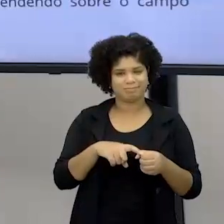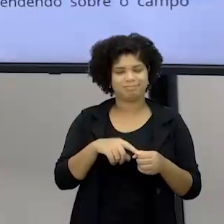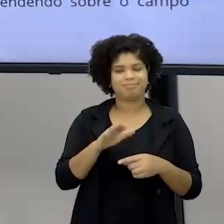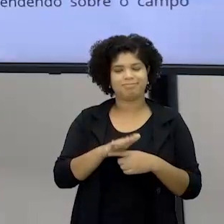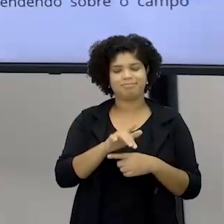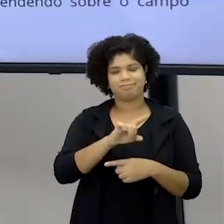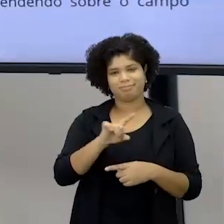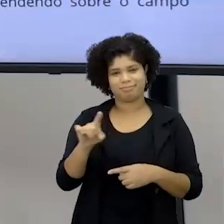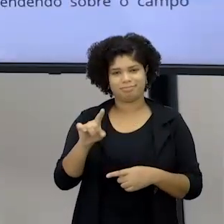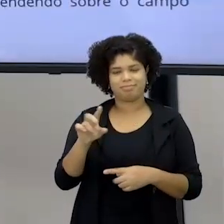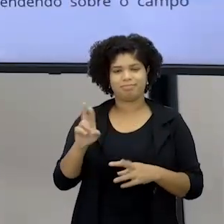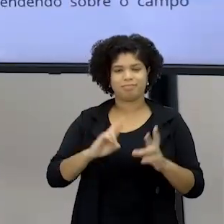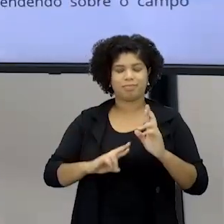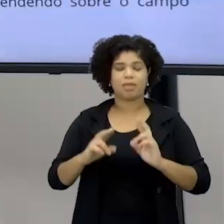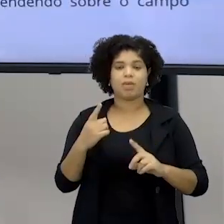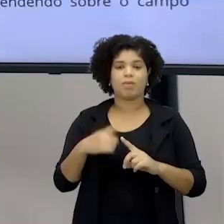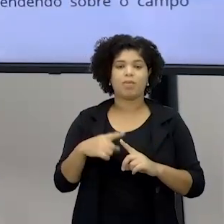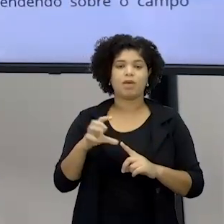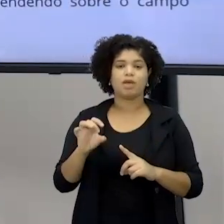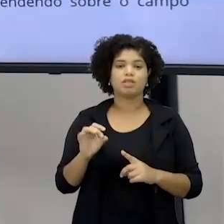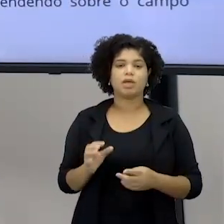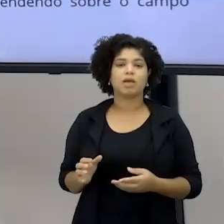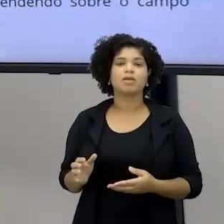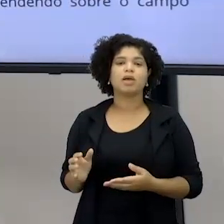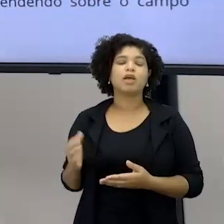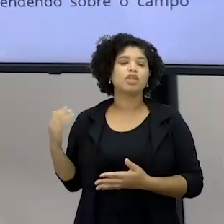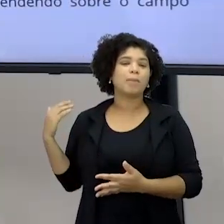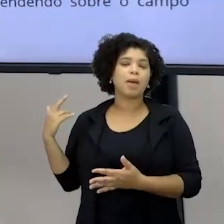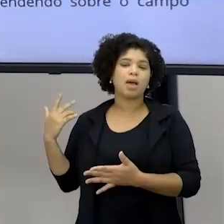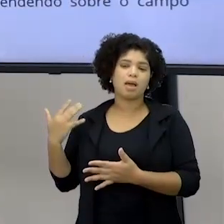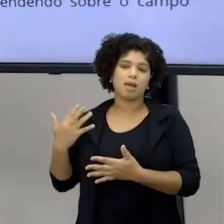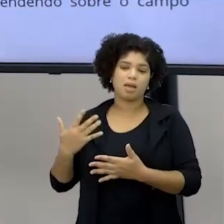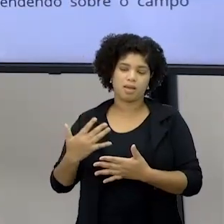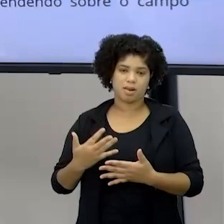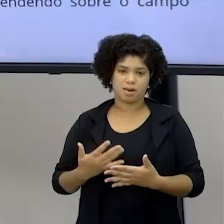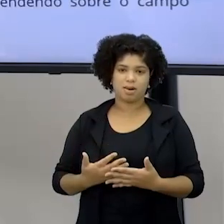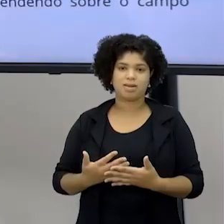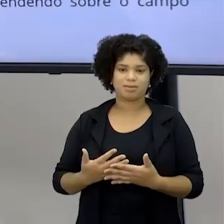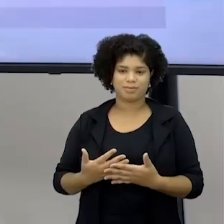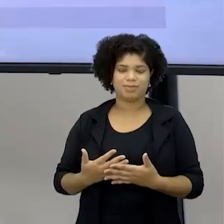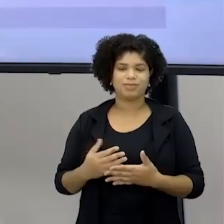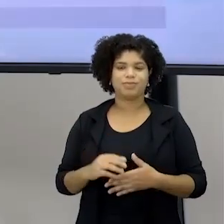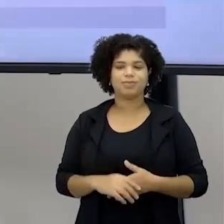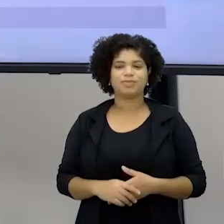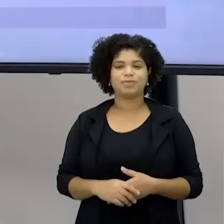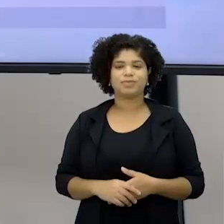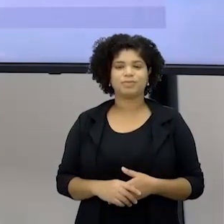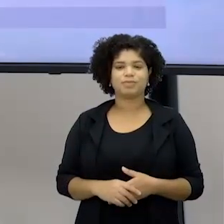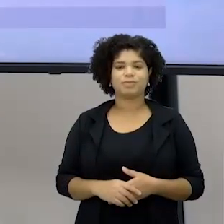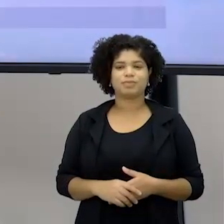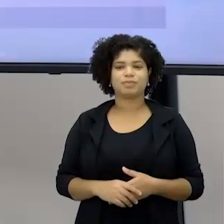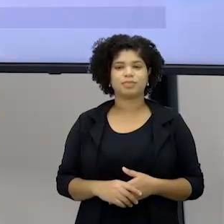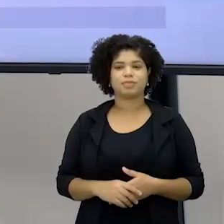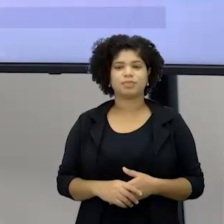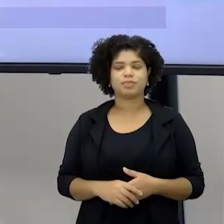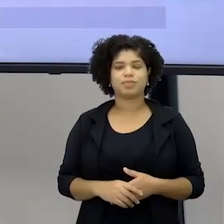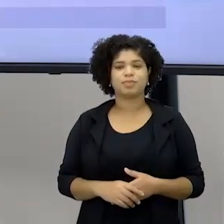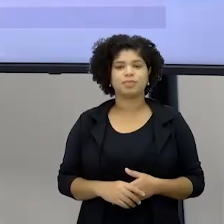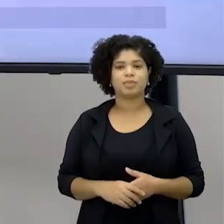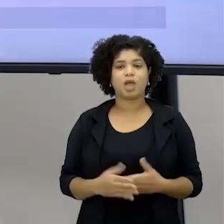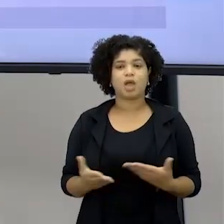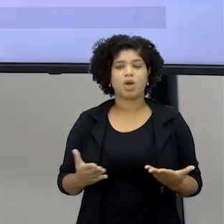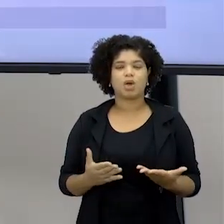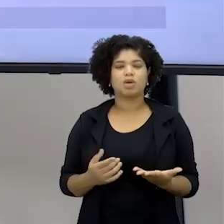aí, porque na verdade ela vai ser um apanhado de tudo que tivemos até agora, tá? Então vamos lá. Vamos apresentar